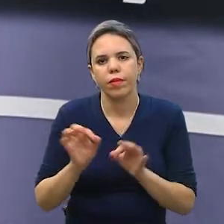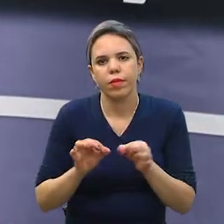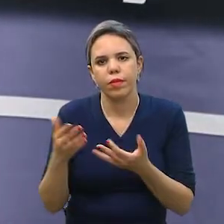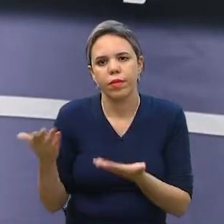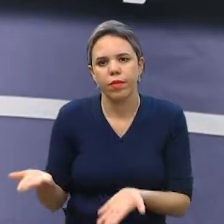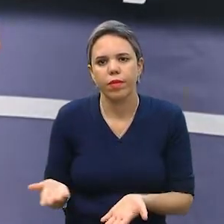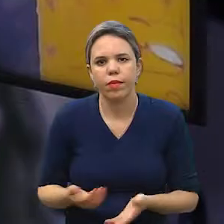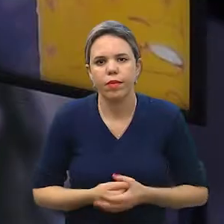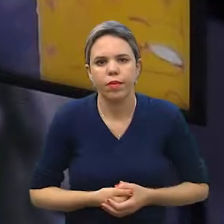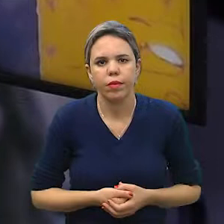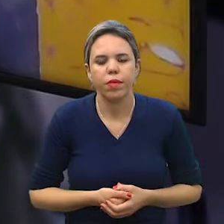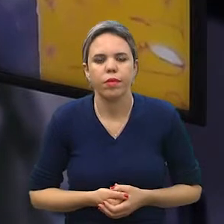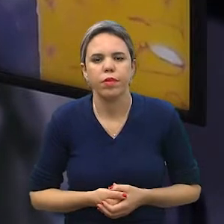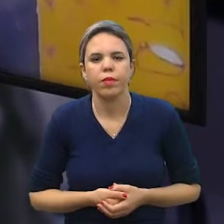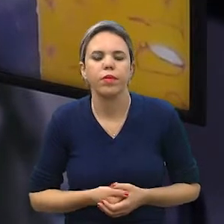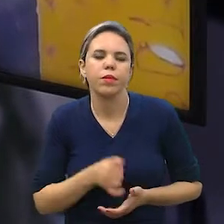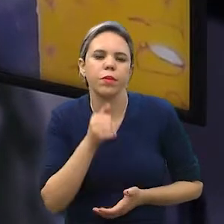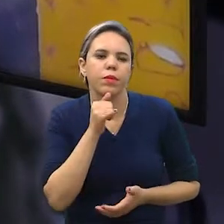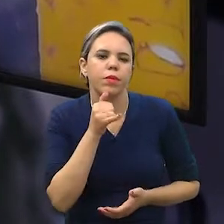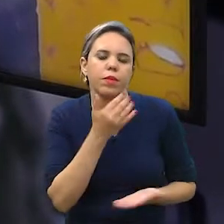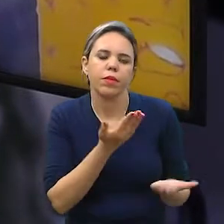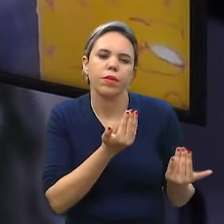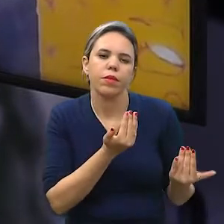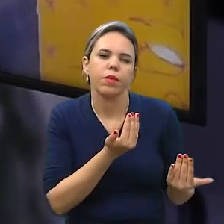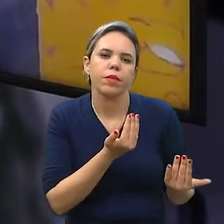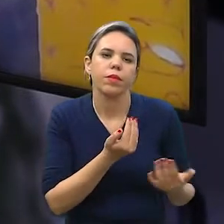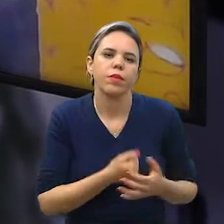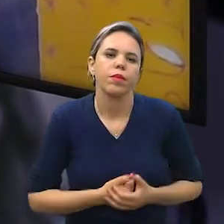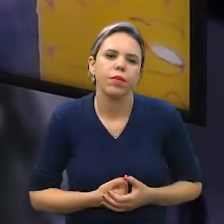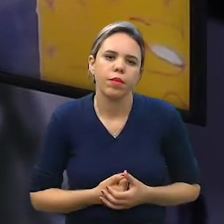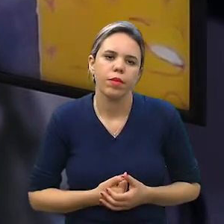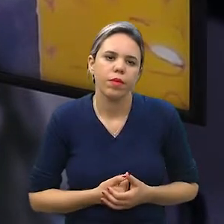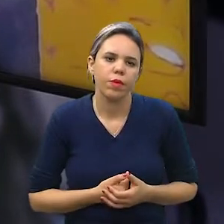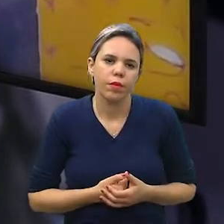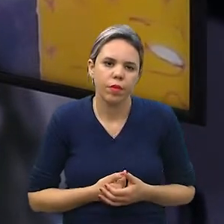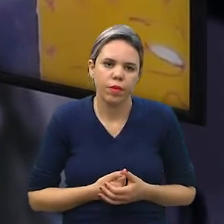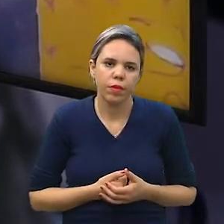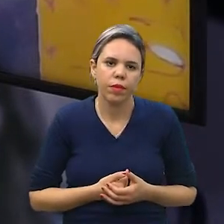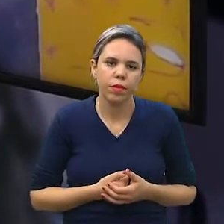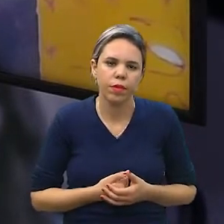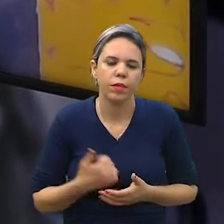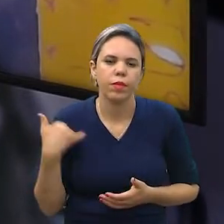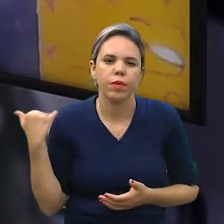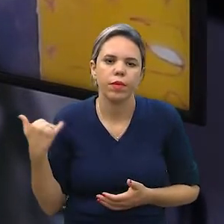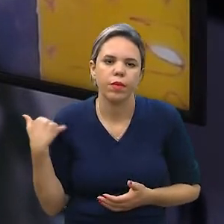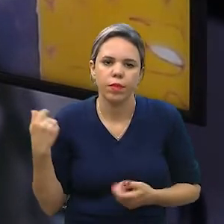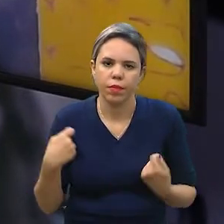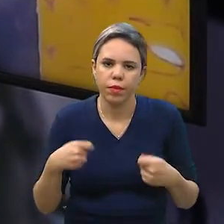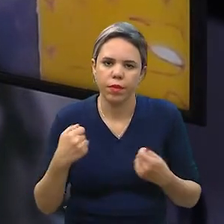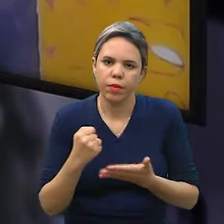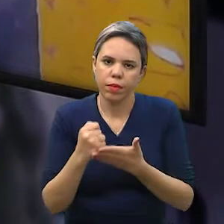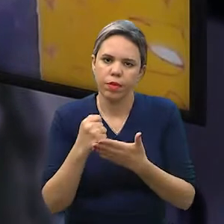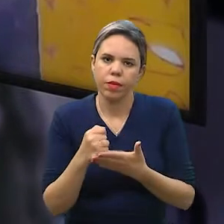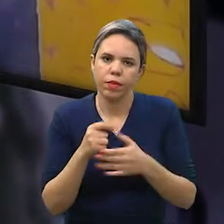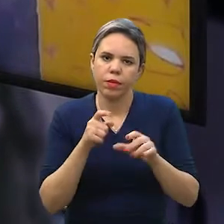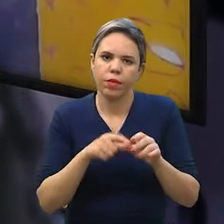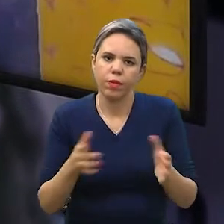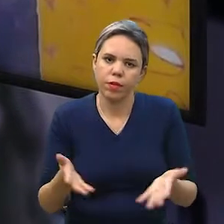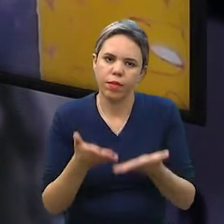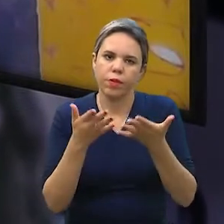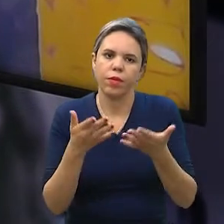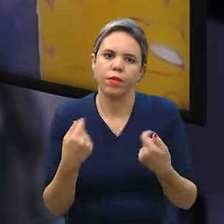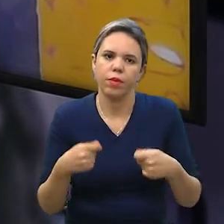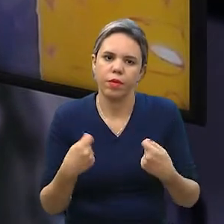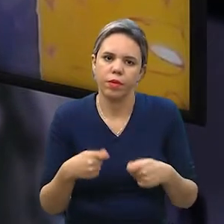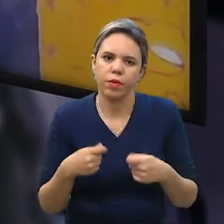feitas, Elide, nessa questão do jovem, né, que é uma faixa etária que precisa muito de incentivo,